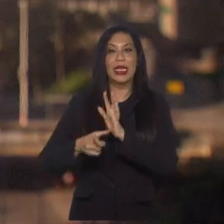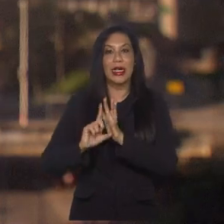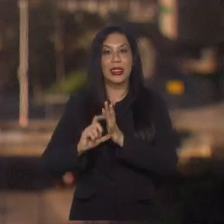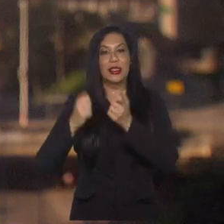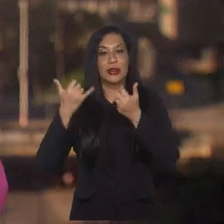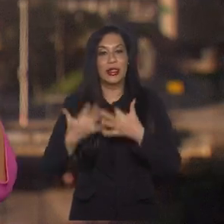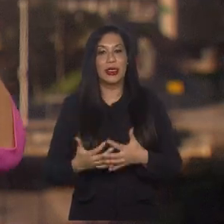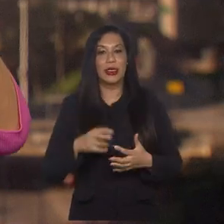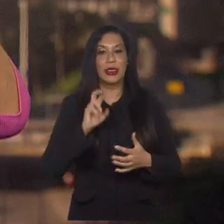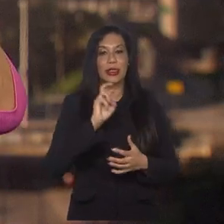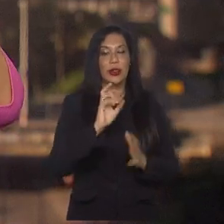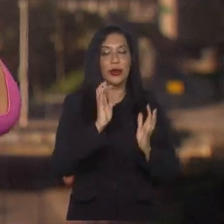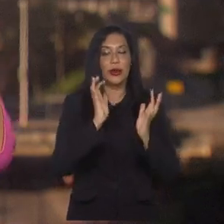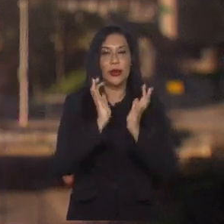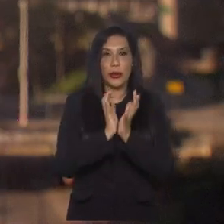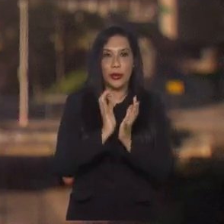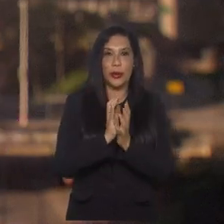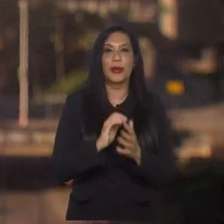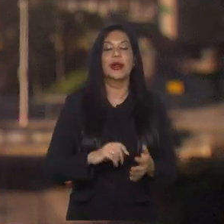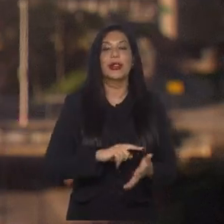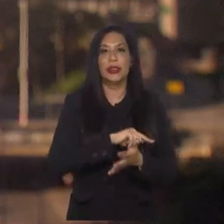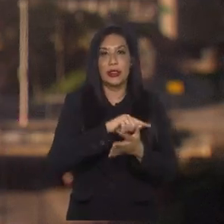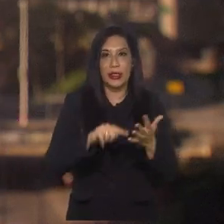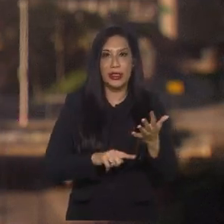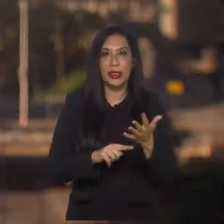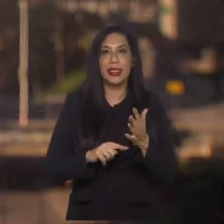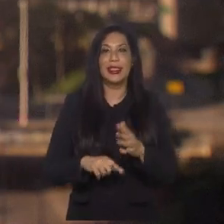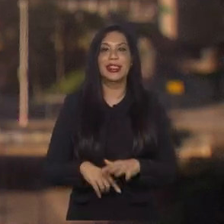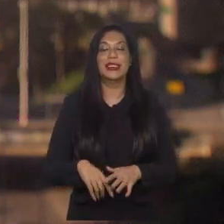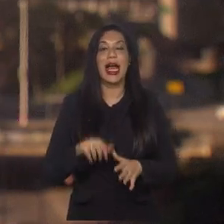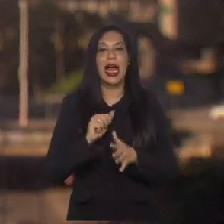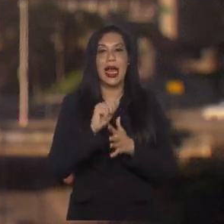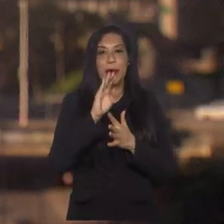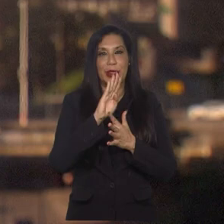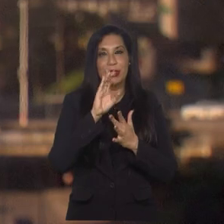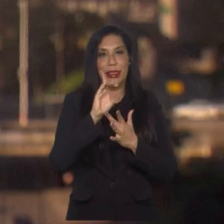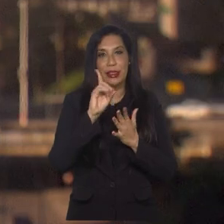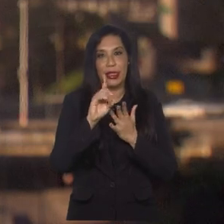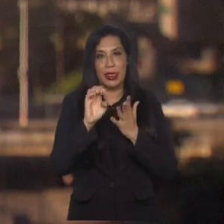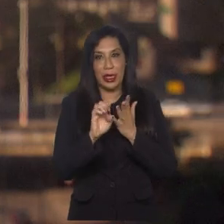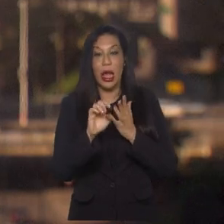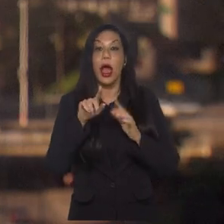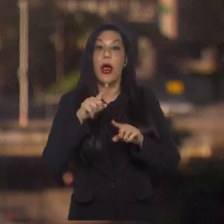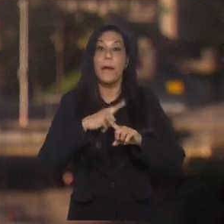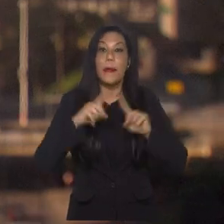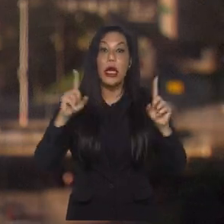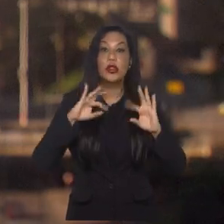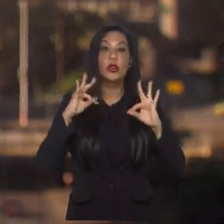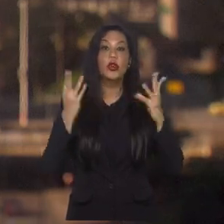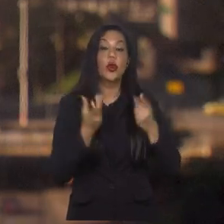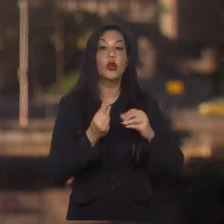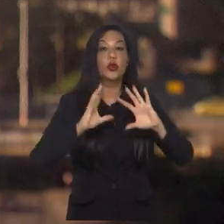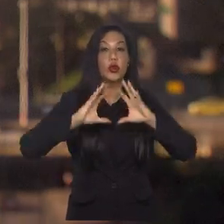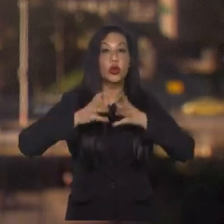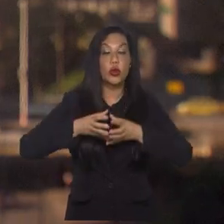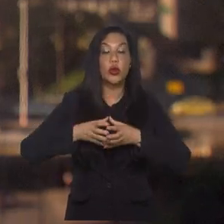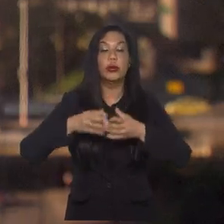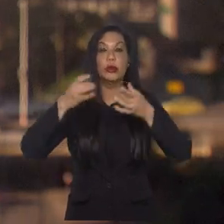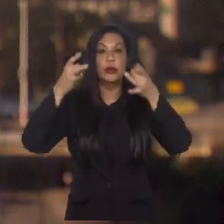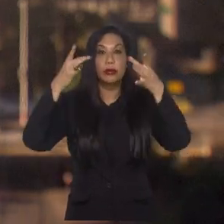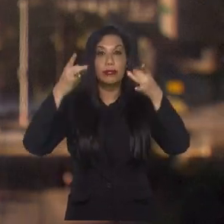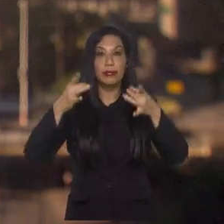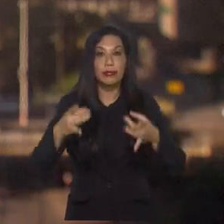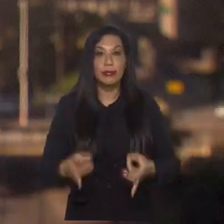5 grupos, A, B, C, D e E. Fiz a conta certa. Falamos de 5 grupos e em todos os 5 a gente sempre